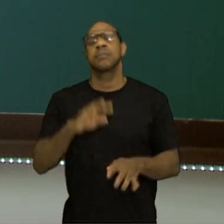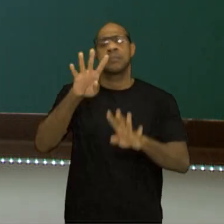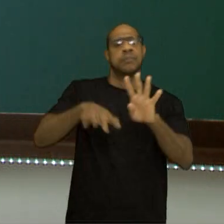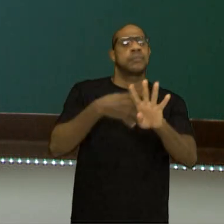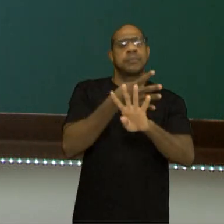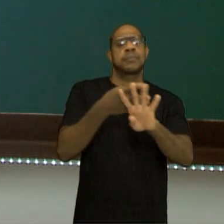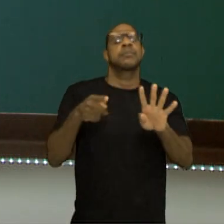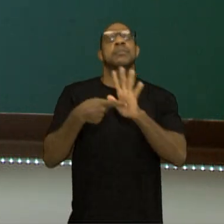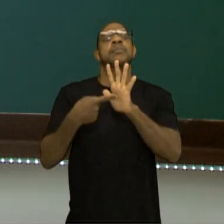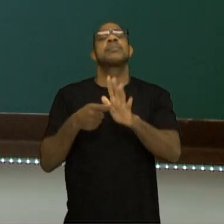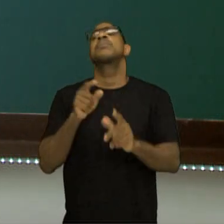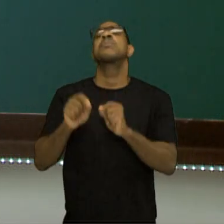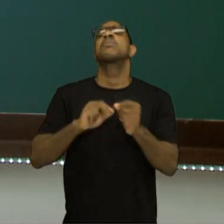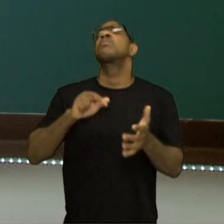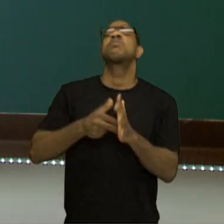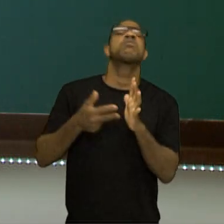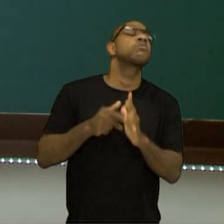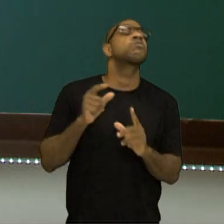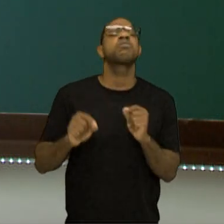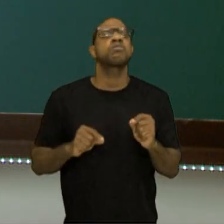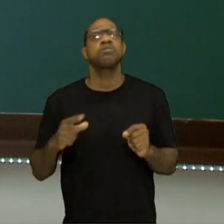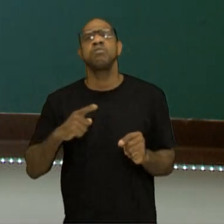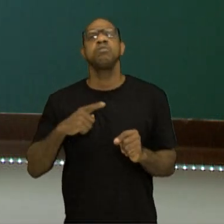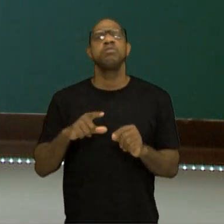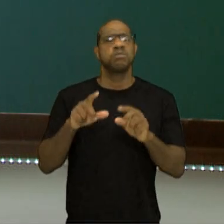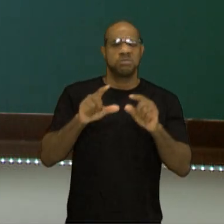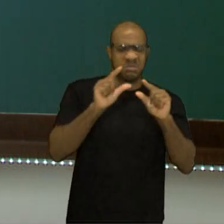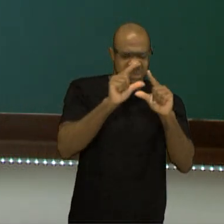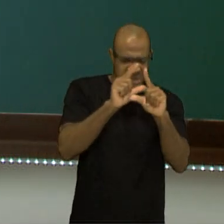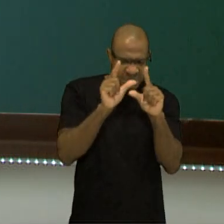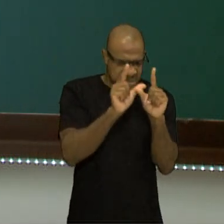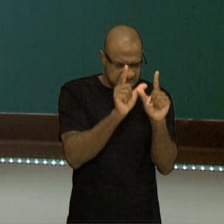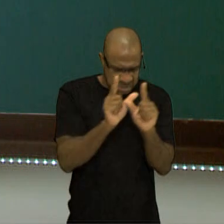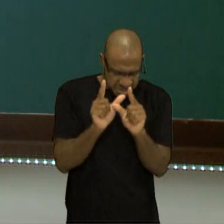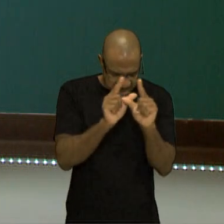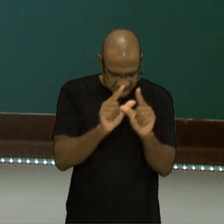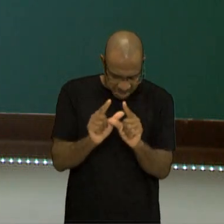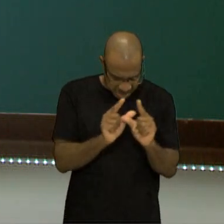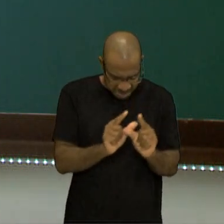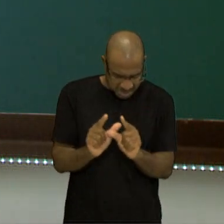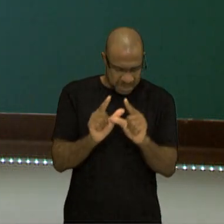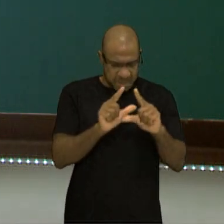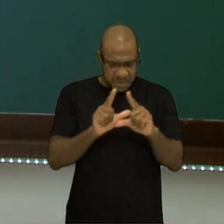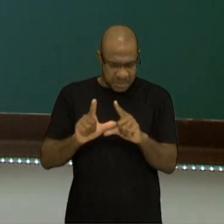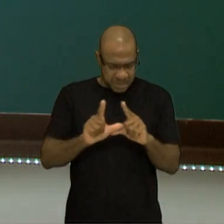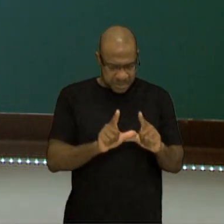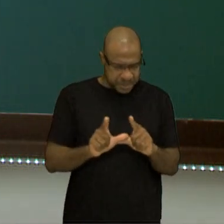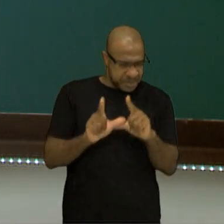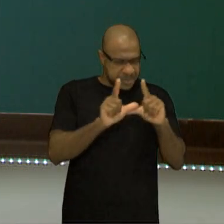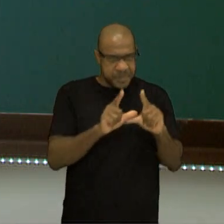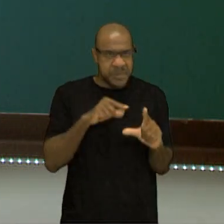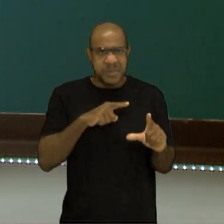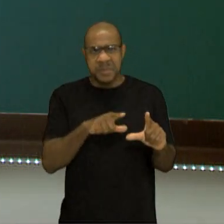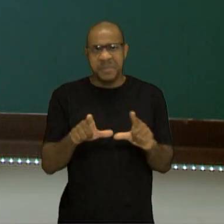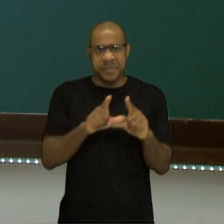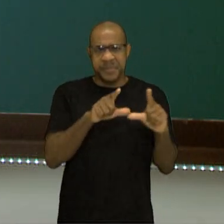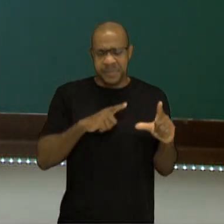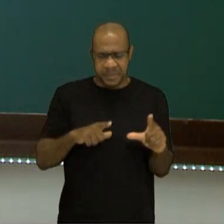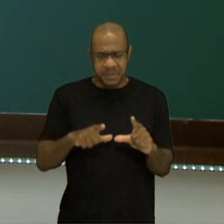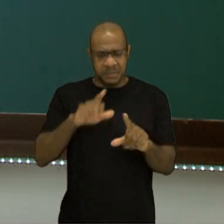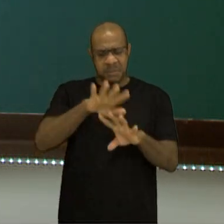periódica representa? O que que tem nesses quadradinhos, nessas janelinhas? Então, nessas